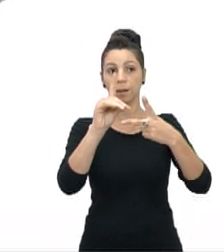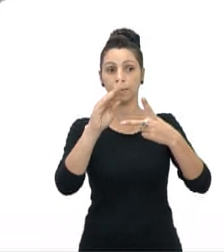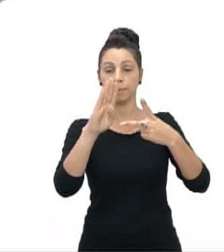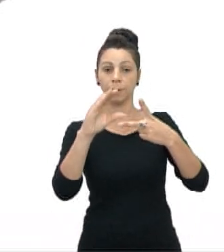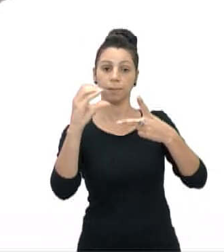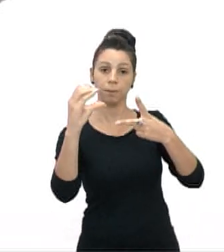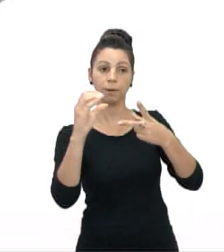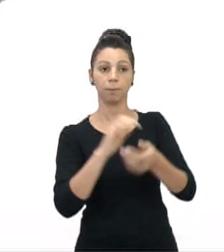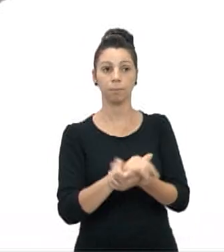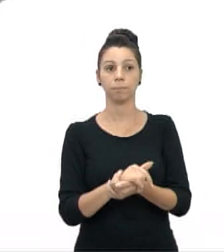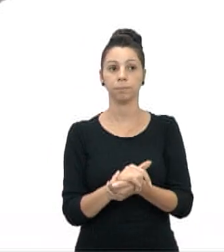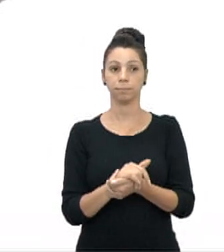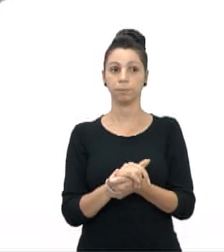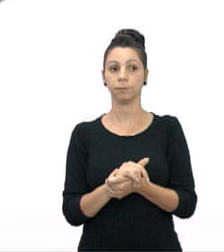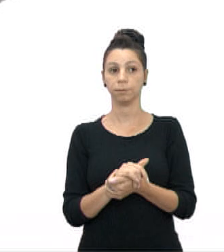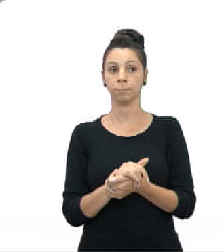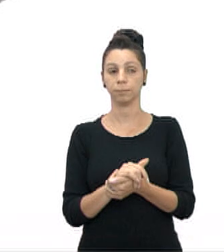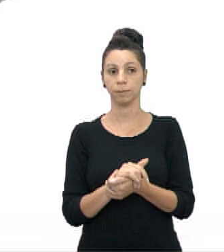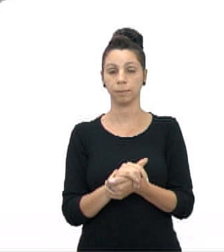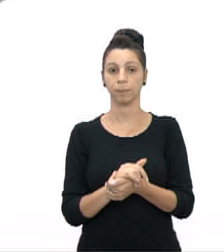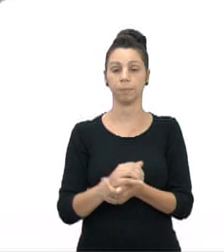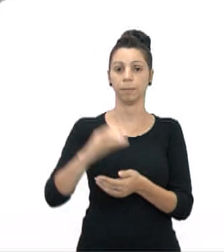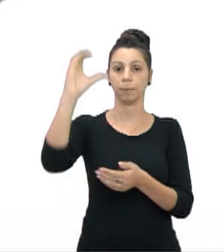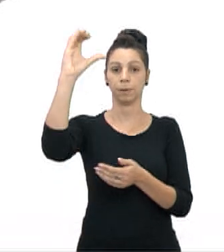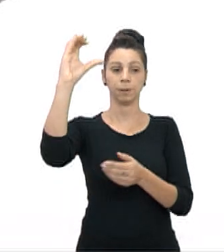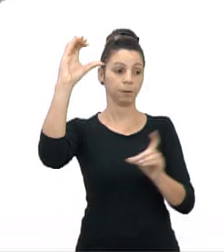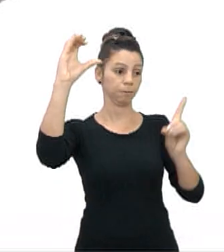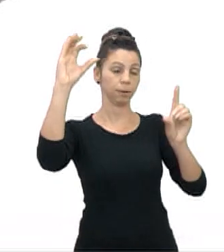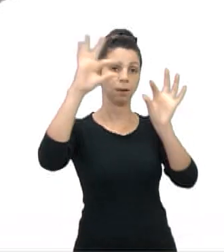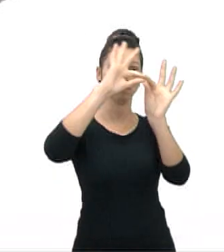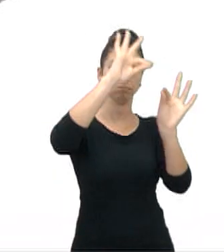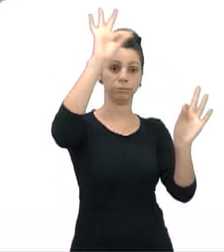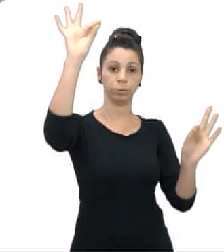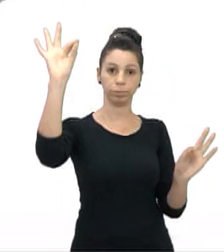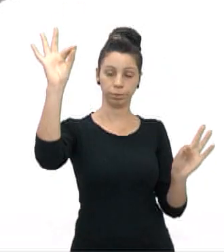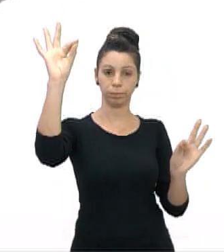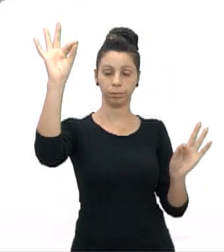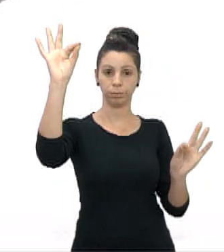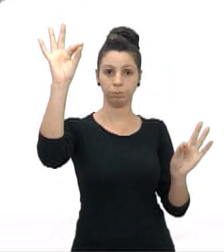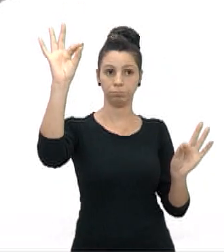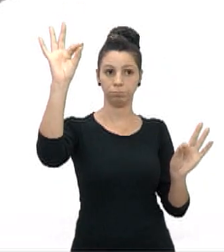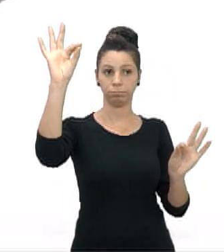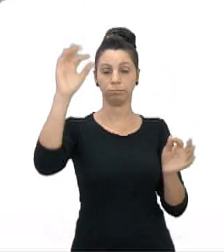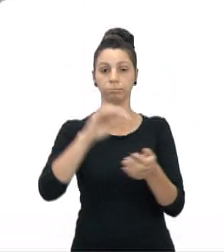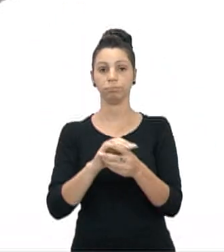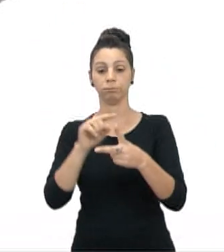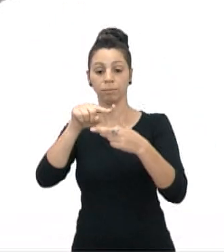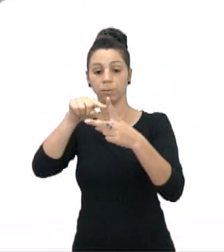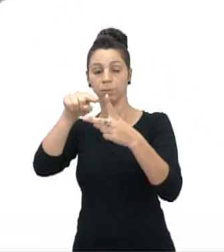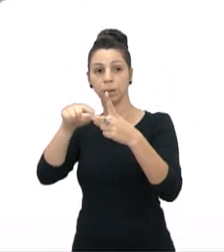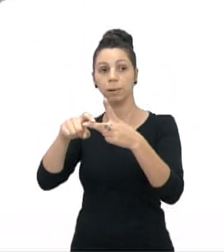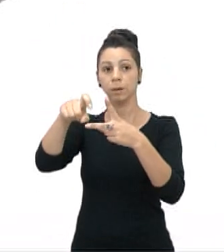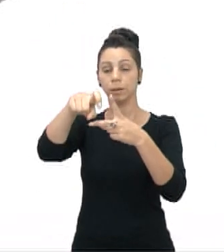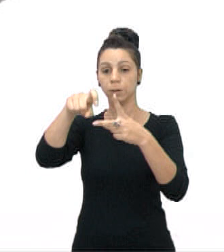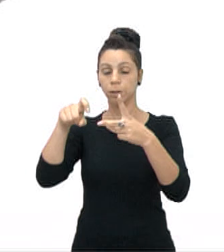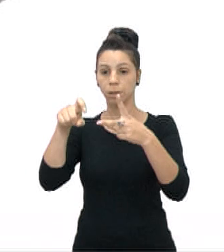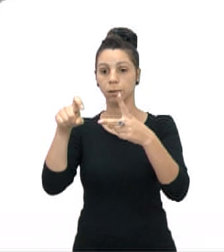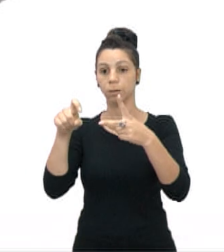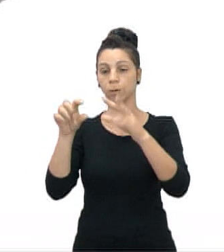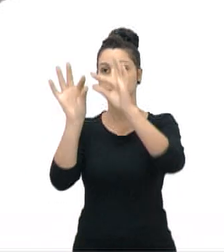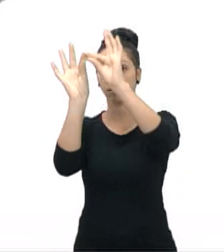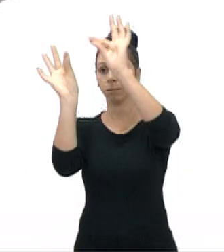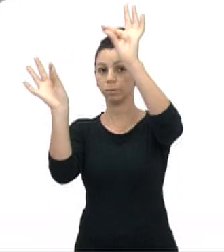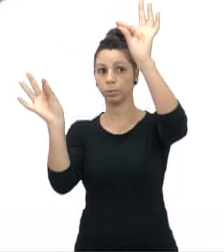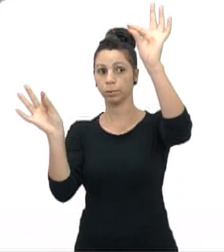Então, arco CD, medida x do ângulo